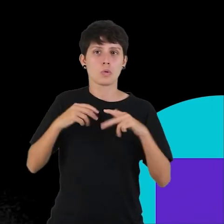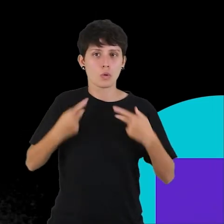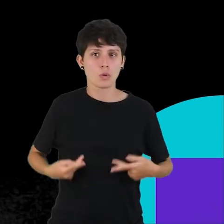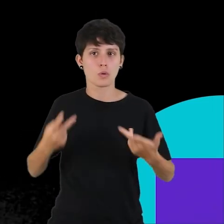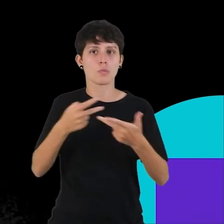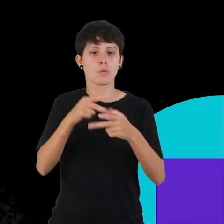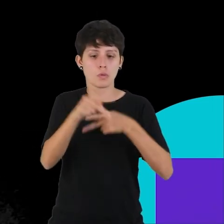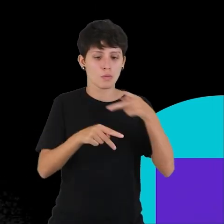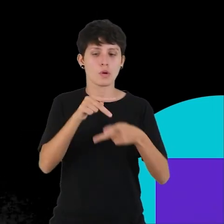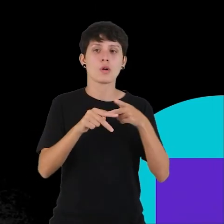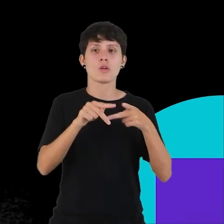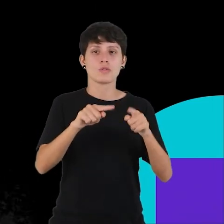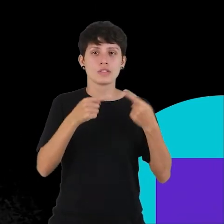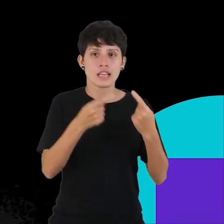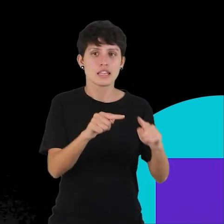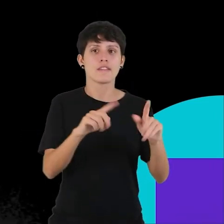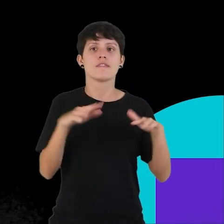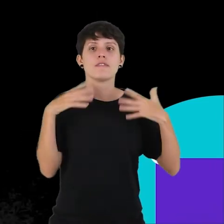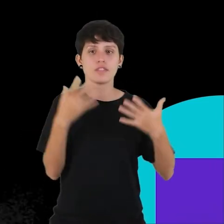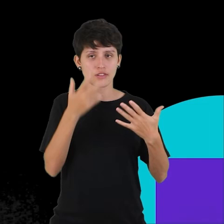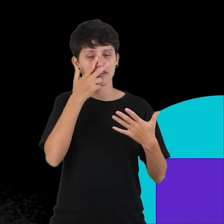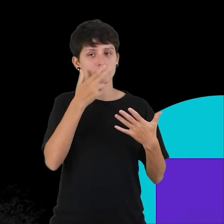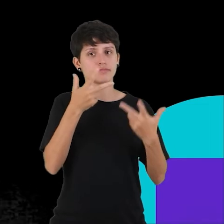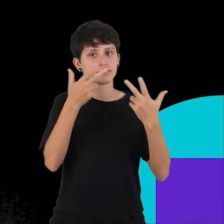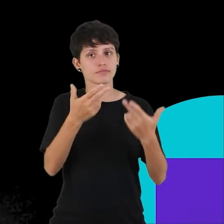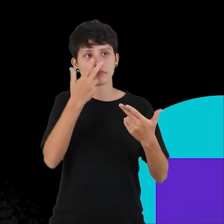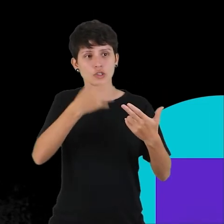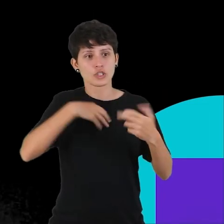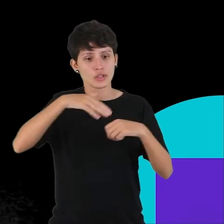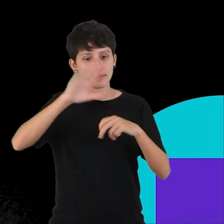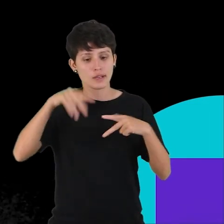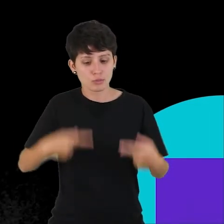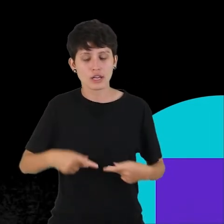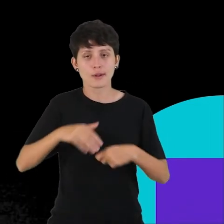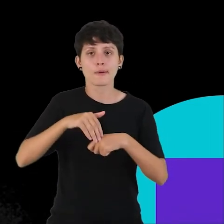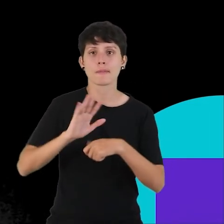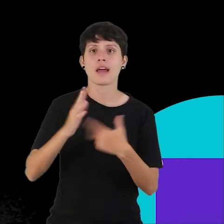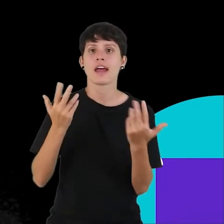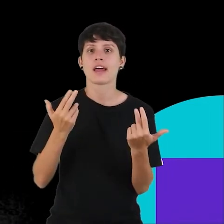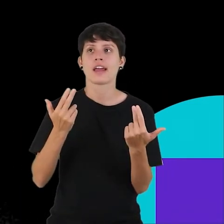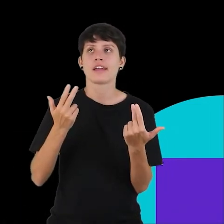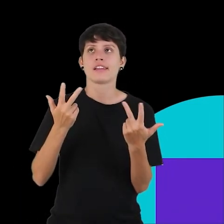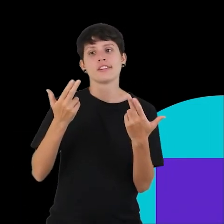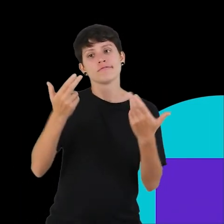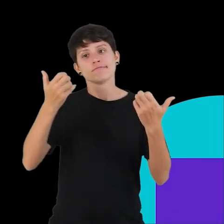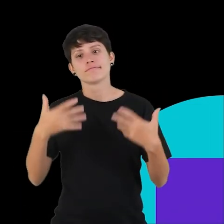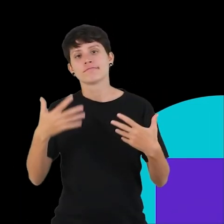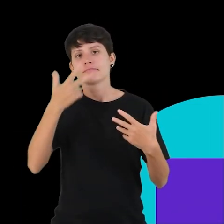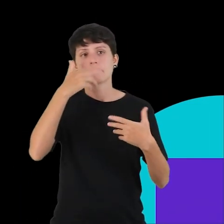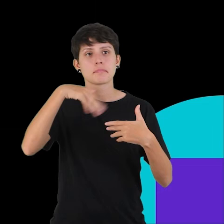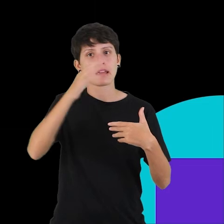um comportamento emergente, então um comportamento sistêmico. Então esse sistema tem um comportamento total, que é essa mudança dos hábitos